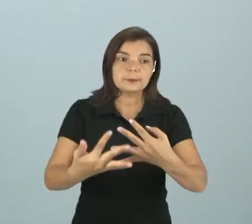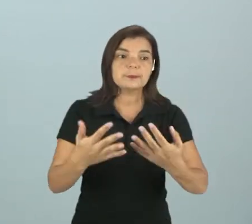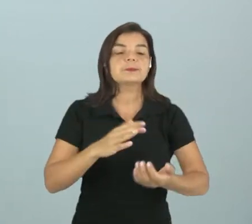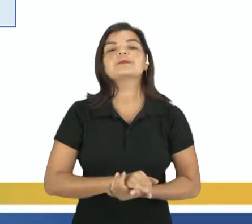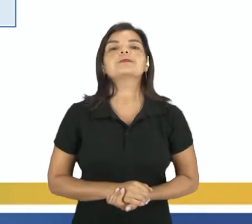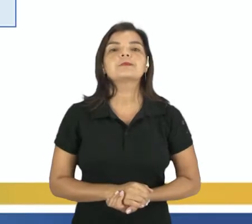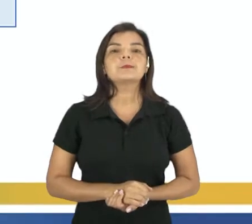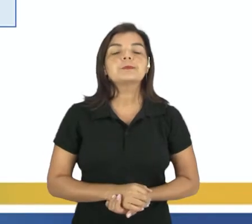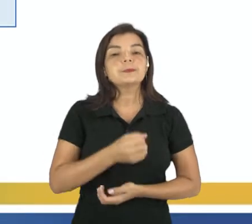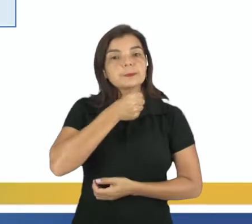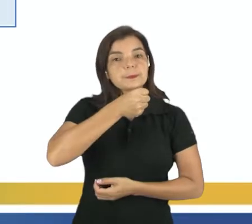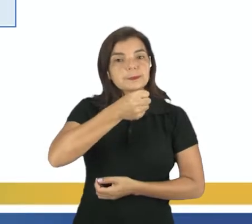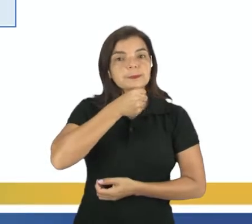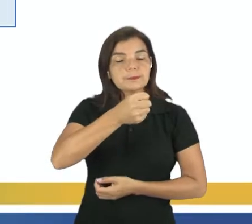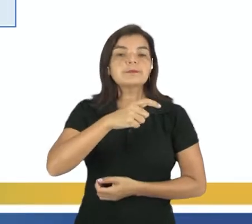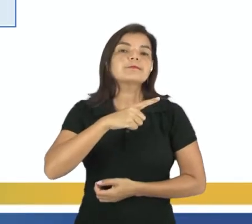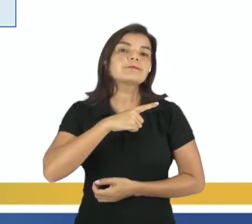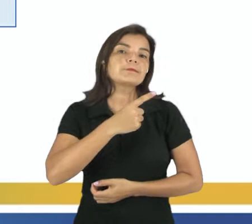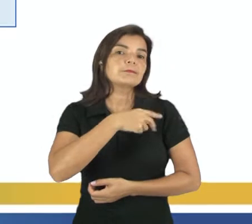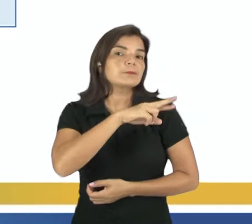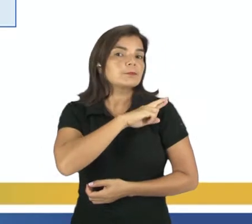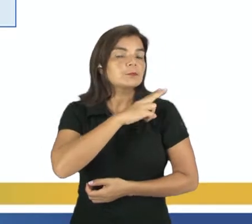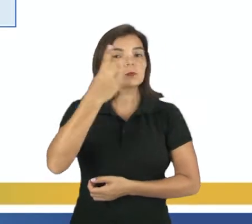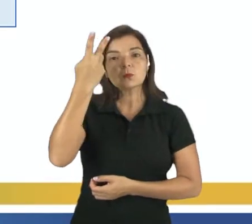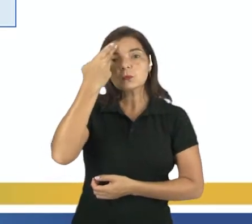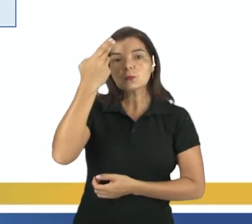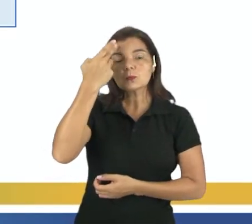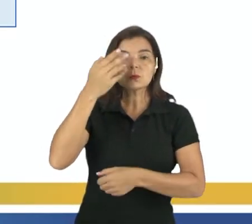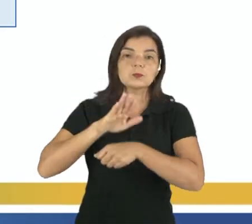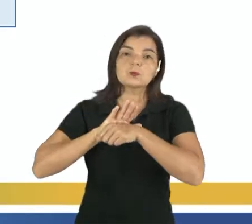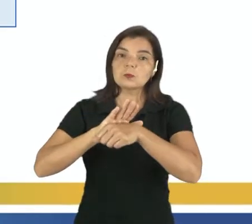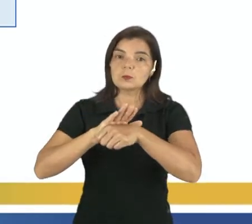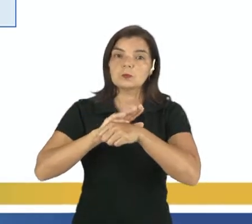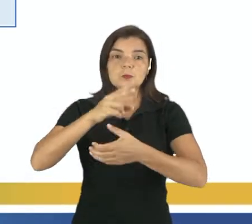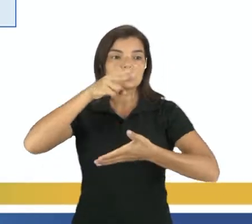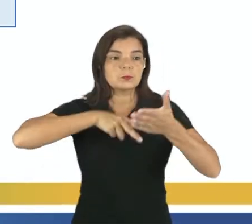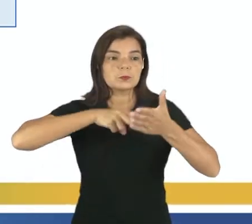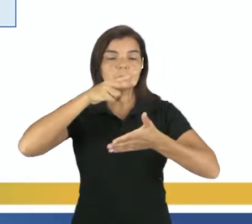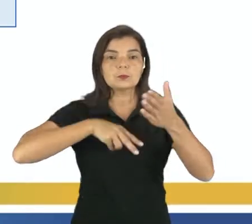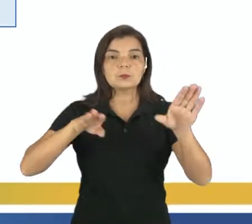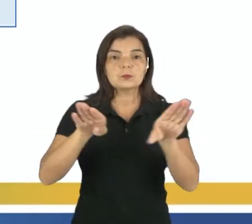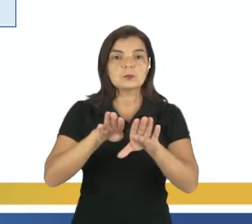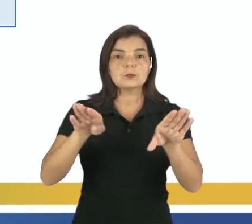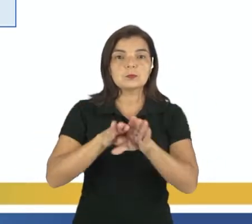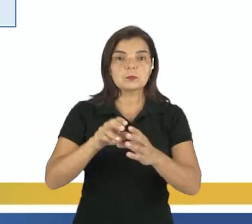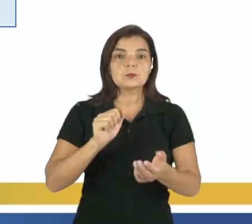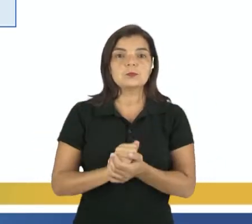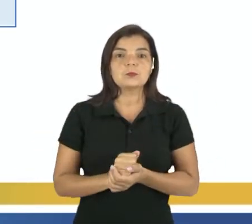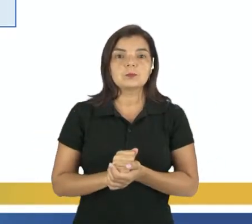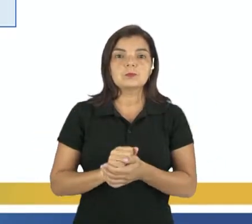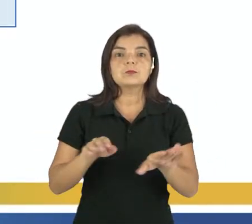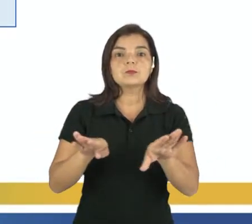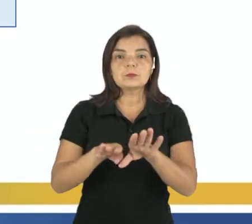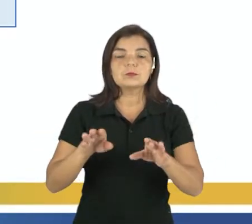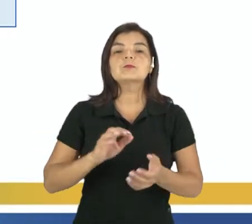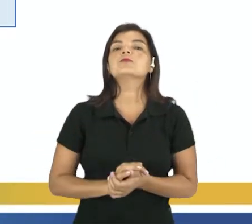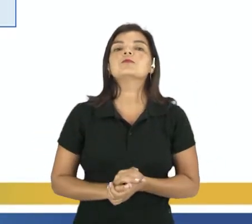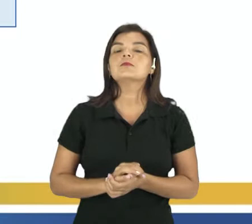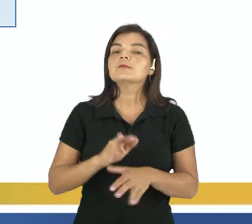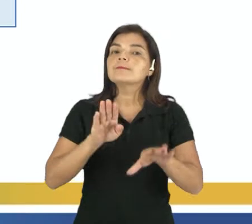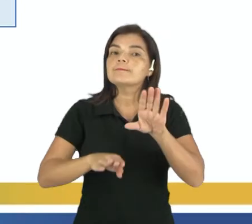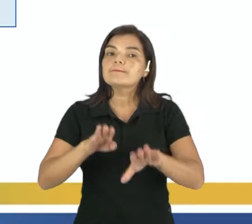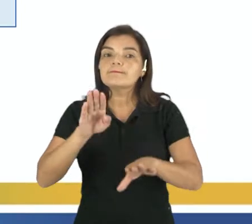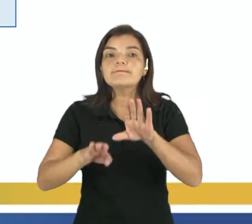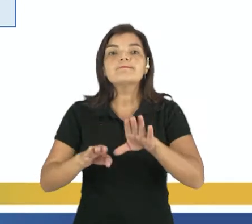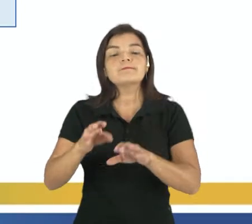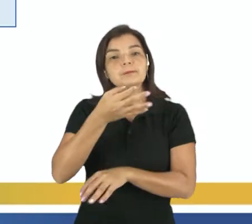falando. As reportagens têm essa função natural de auxiliar o leitor a entender fatos, porém, de